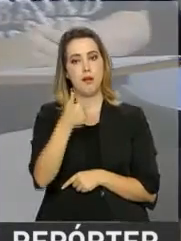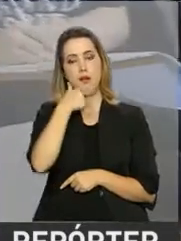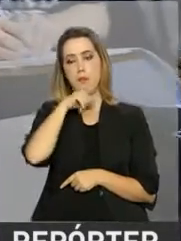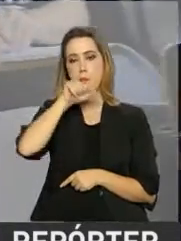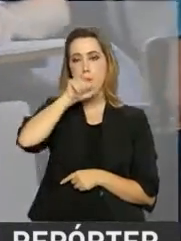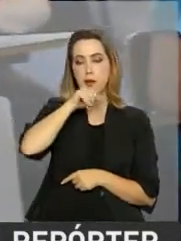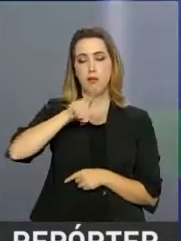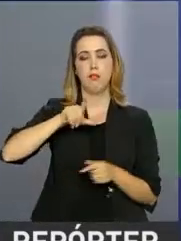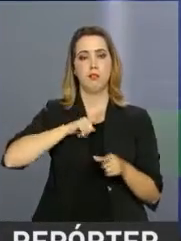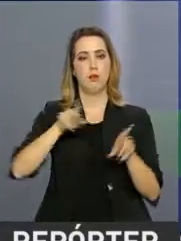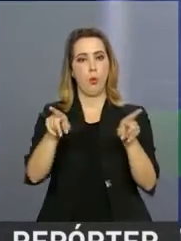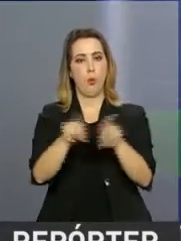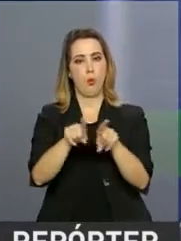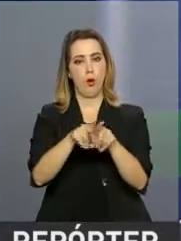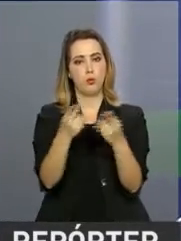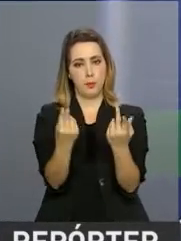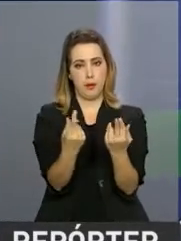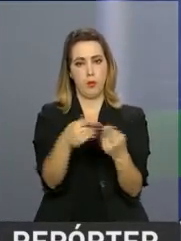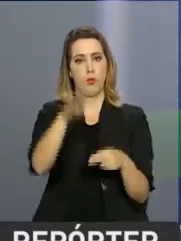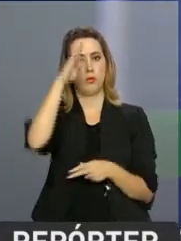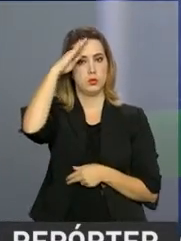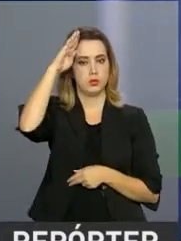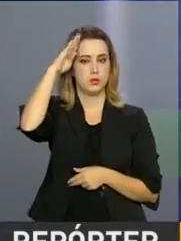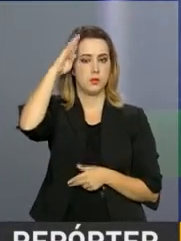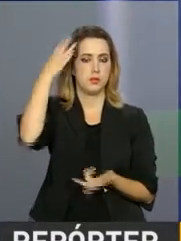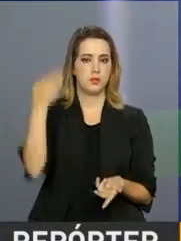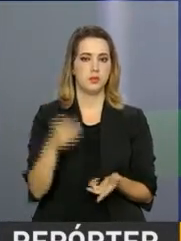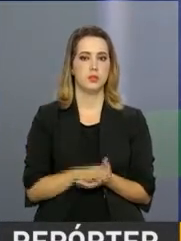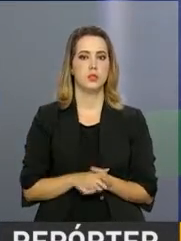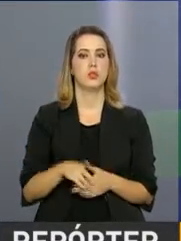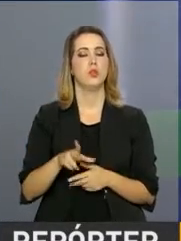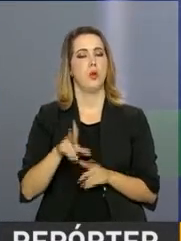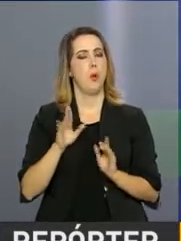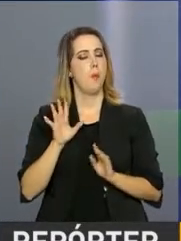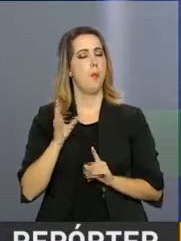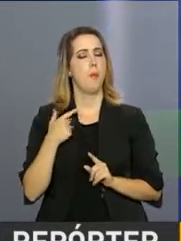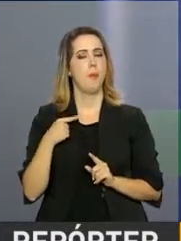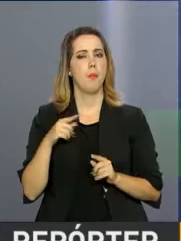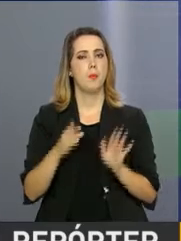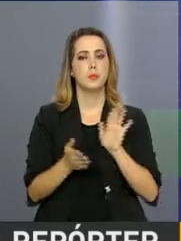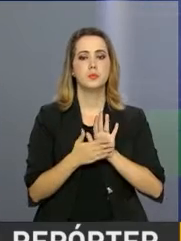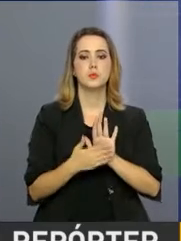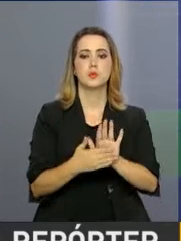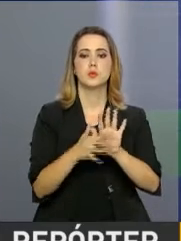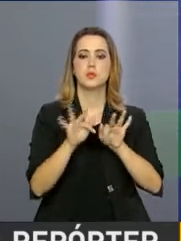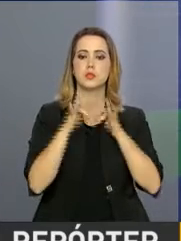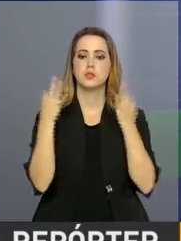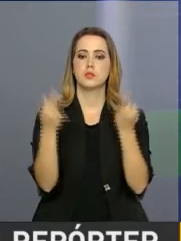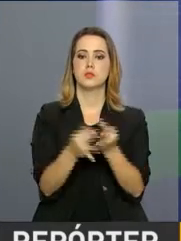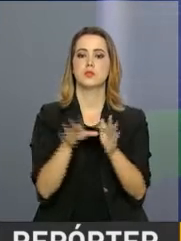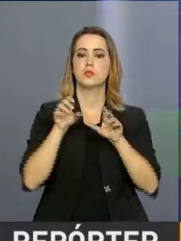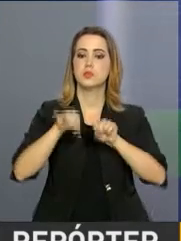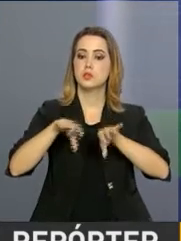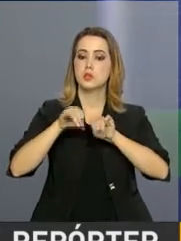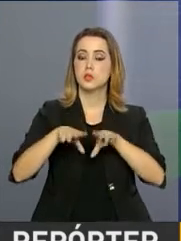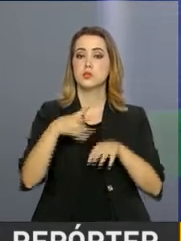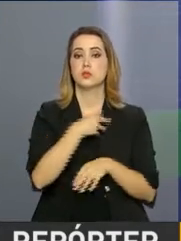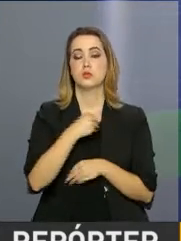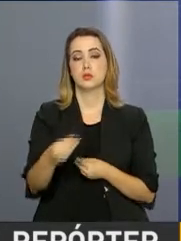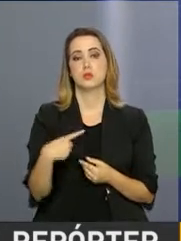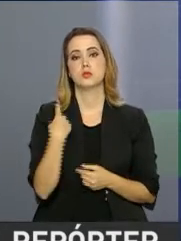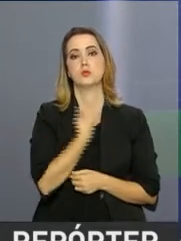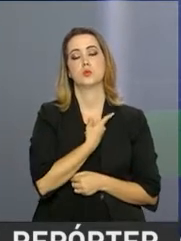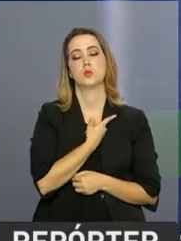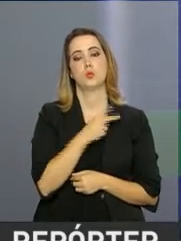mesmo nível de instrução ótima forma um forte peso da estrutura familiar em relação tanto à ocupação quanto à educação dos filhos o que a gente